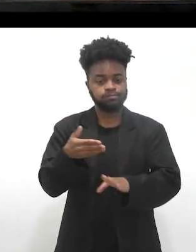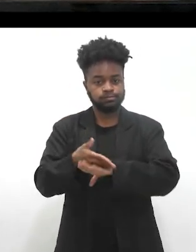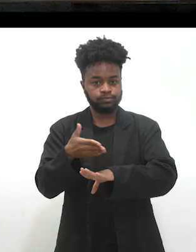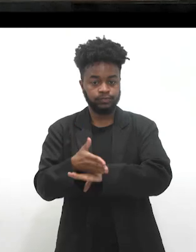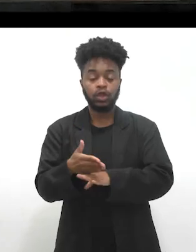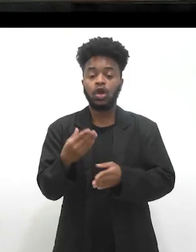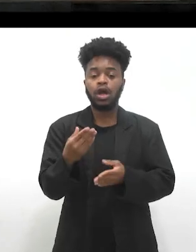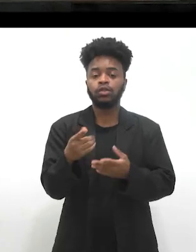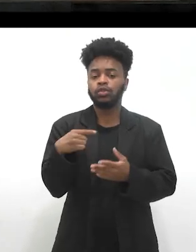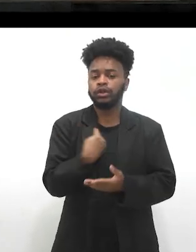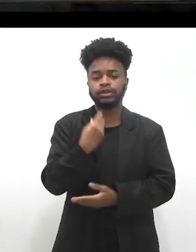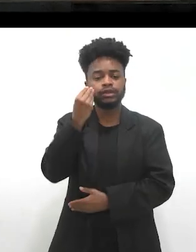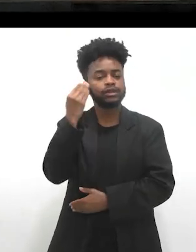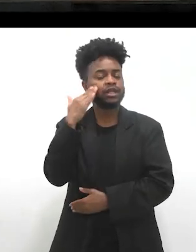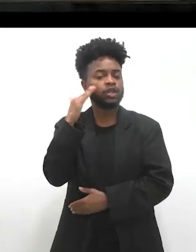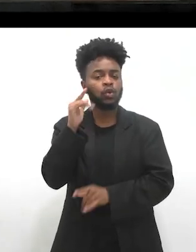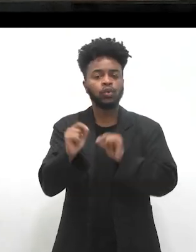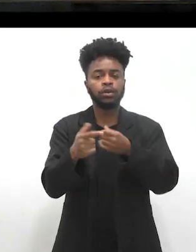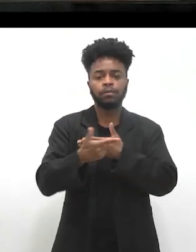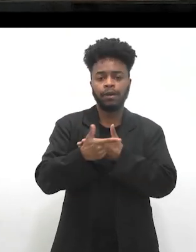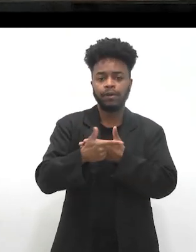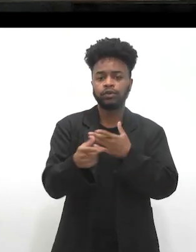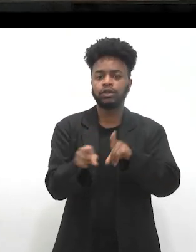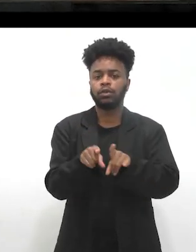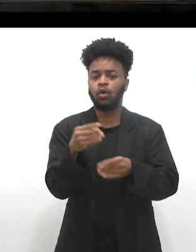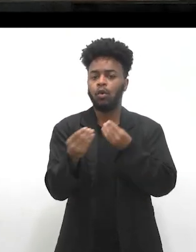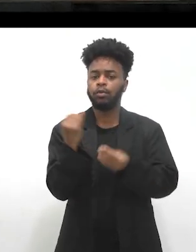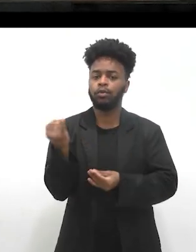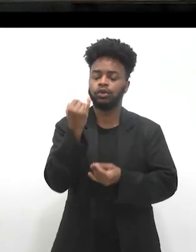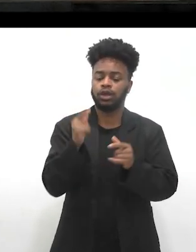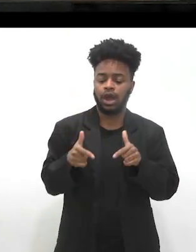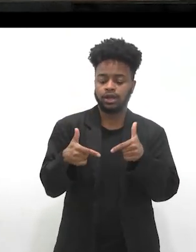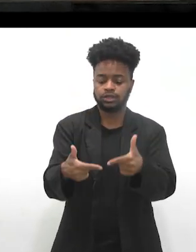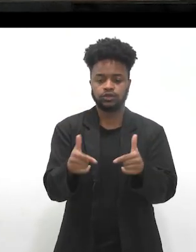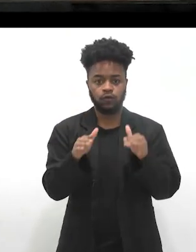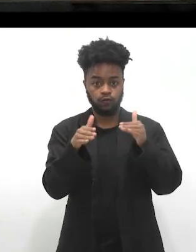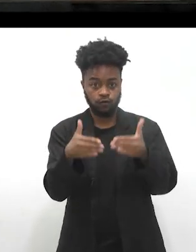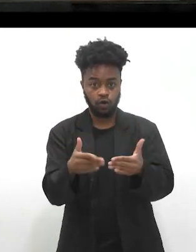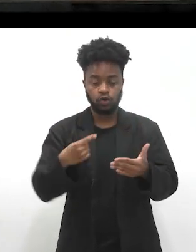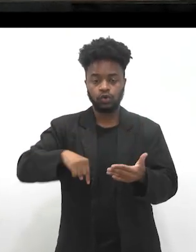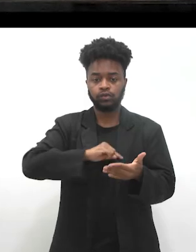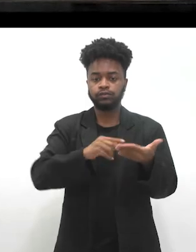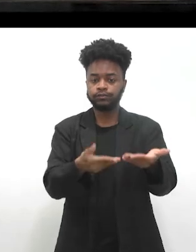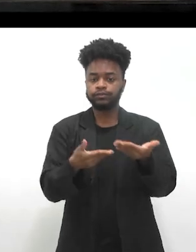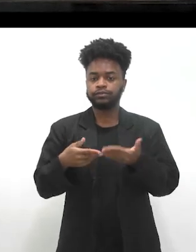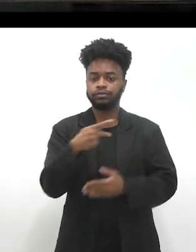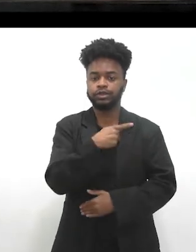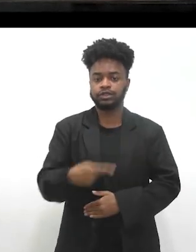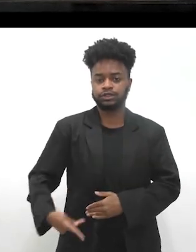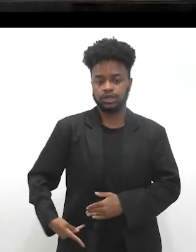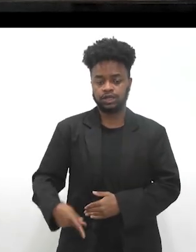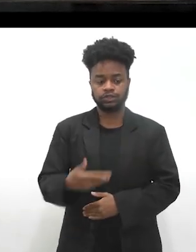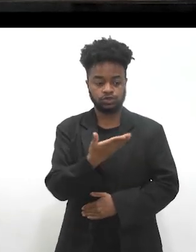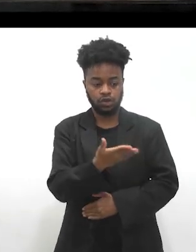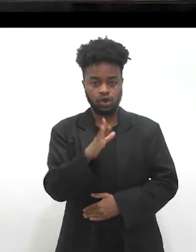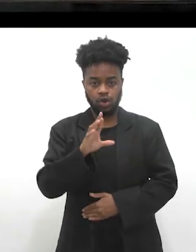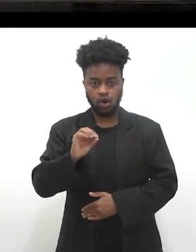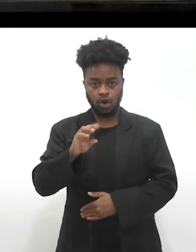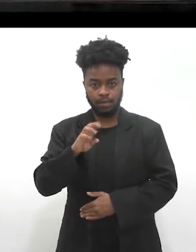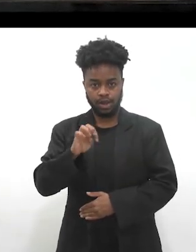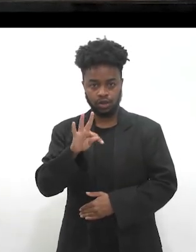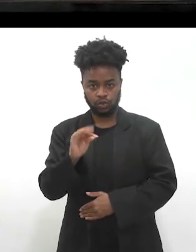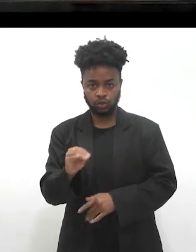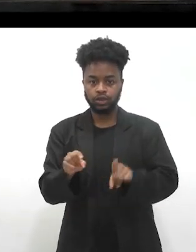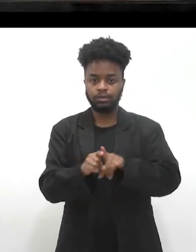entender a função do FRIPERJ e a importância das ações do Fórum, vamos conversar com o presidente da instituição, Roberto Rodrigues, que